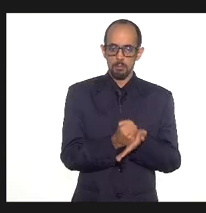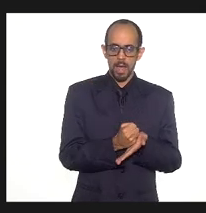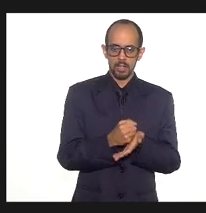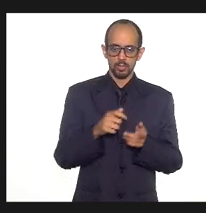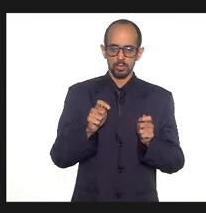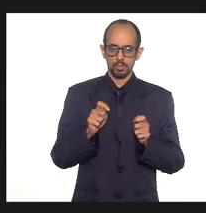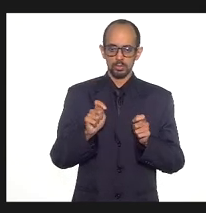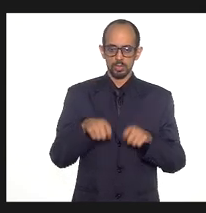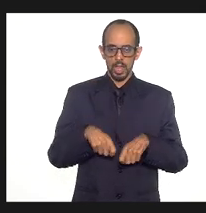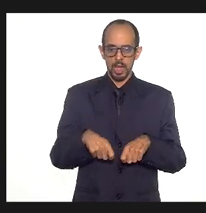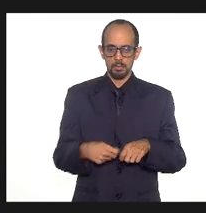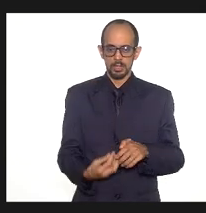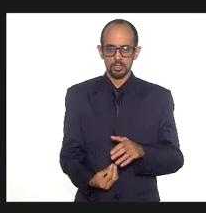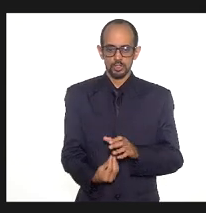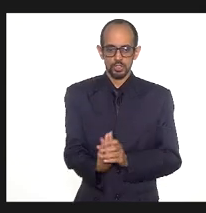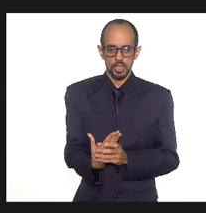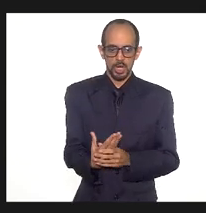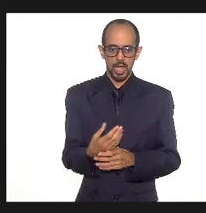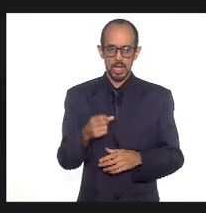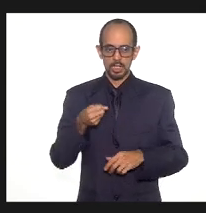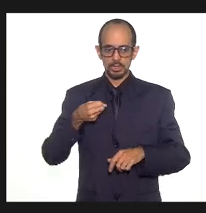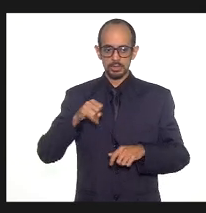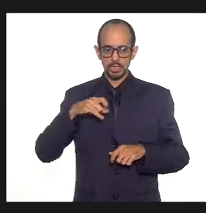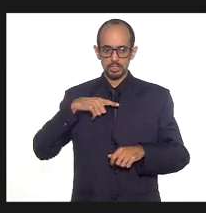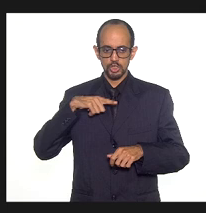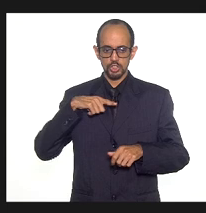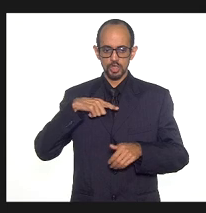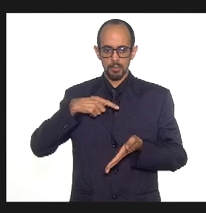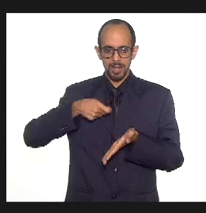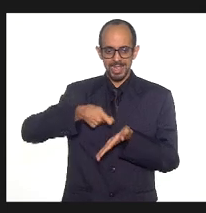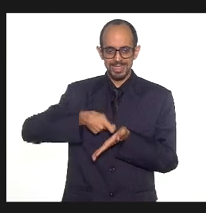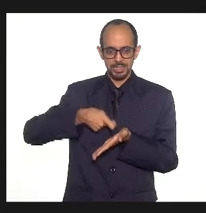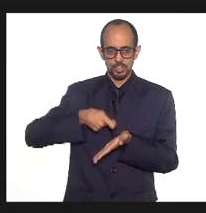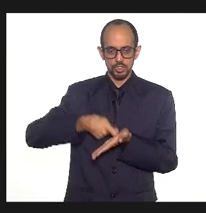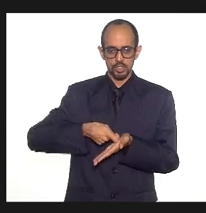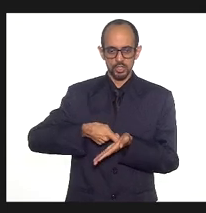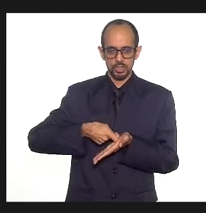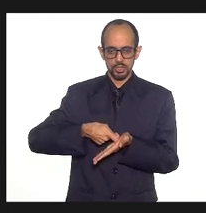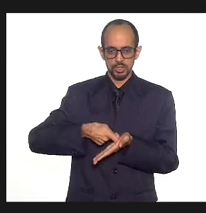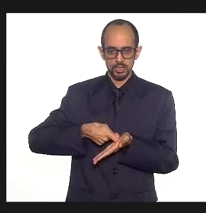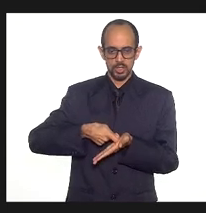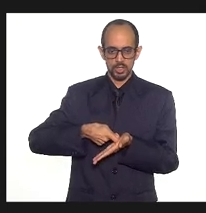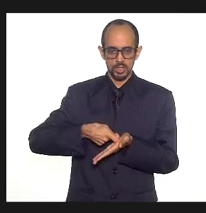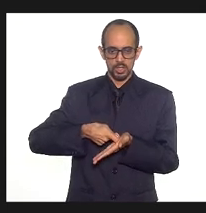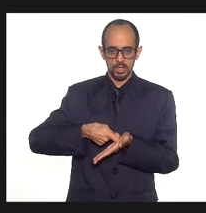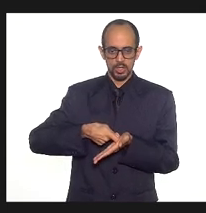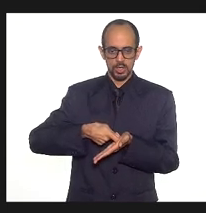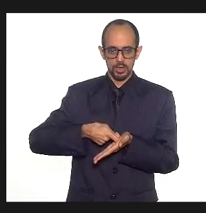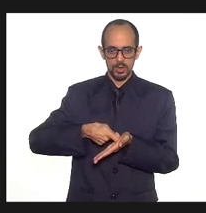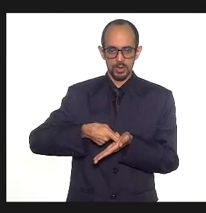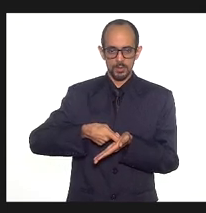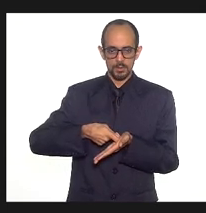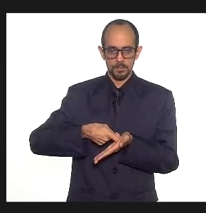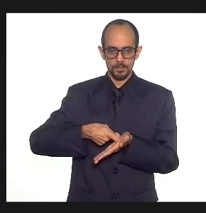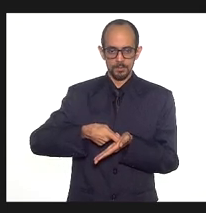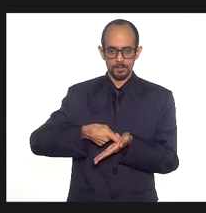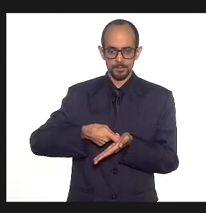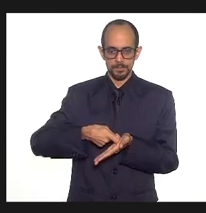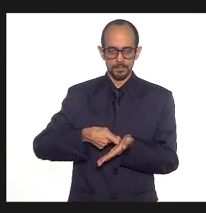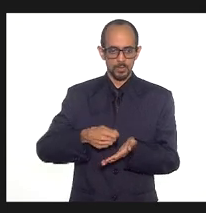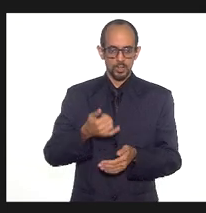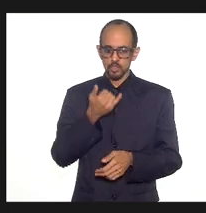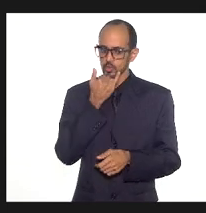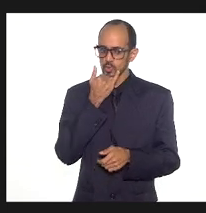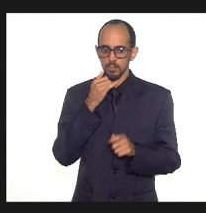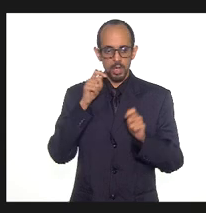aí quando a gente tem uma exigência de conteúdo local, uma reserva de mercado. E por isso, deputado, pegando a sua fala